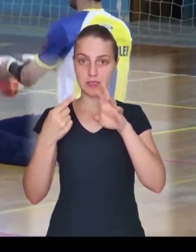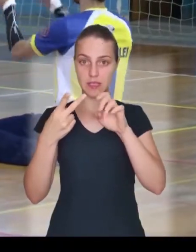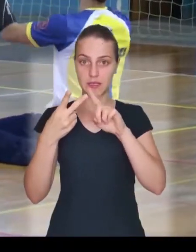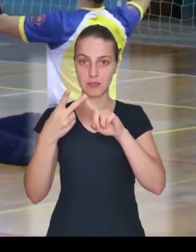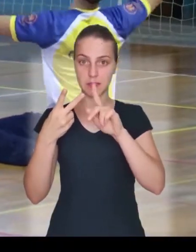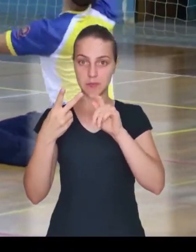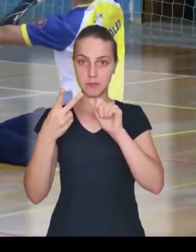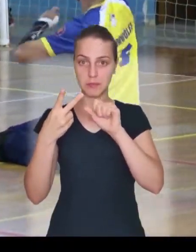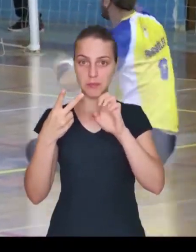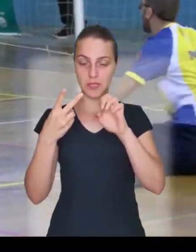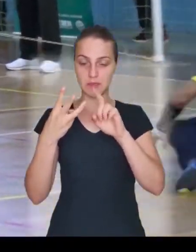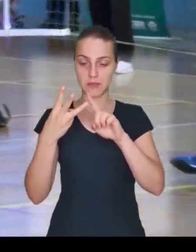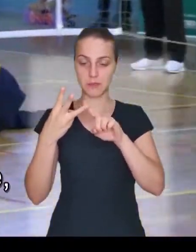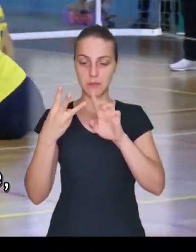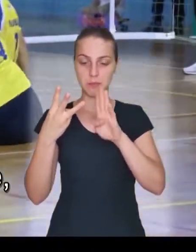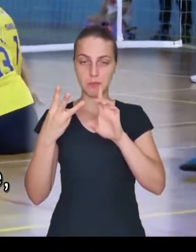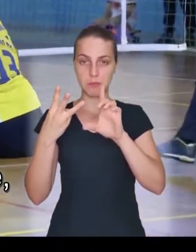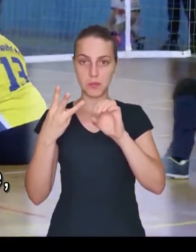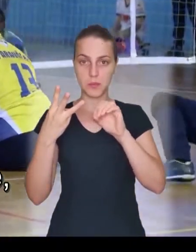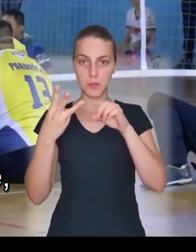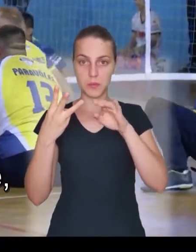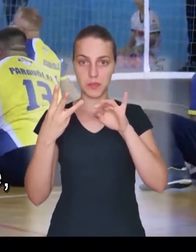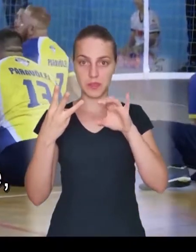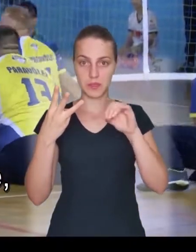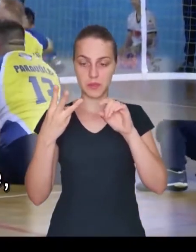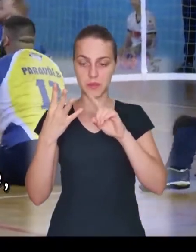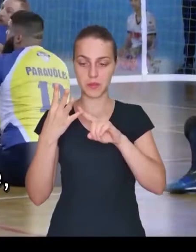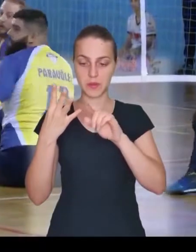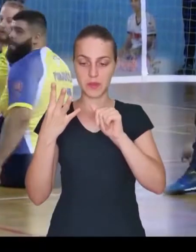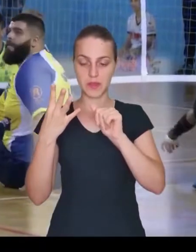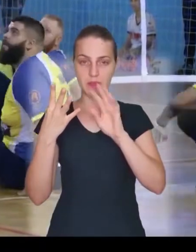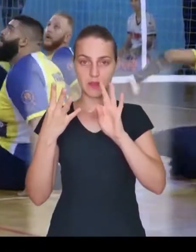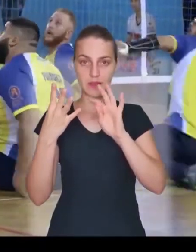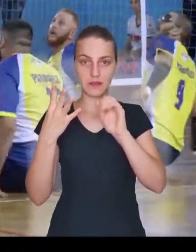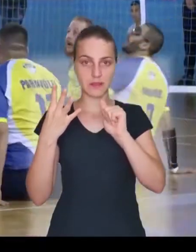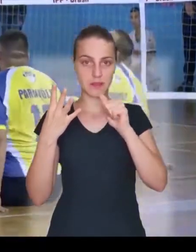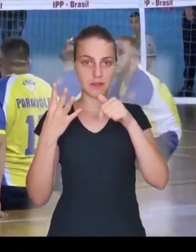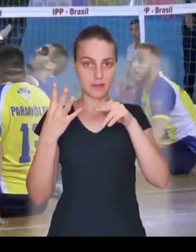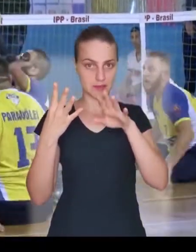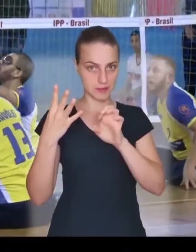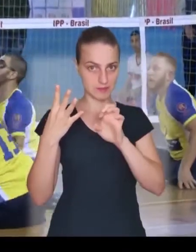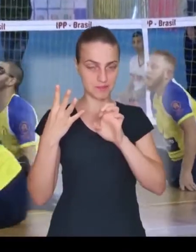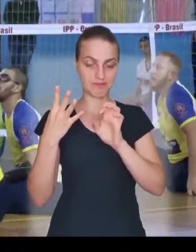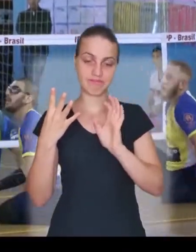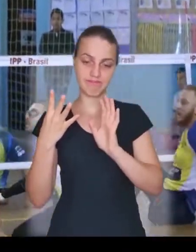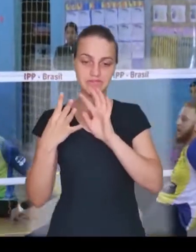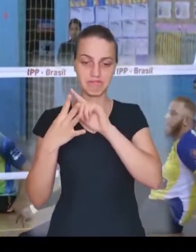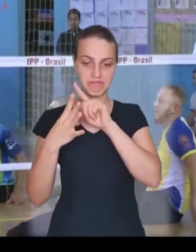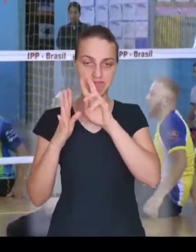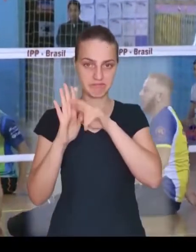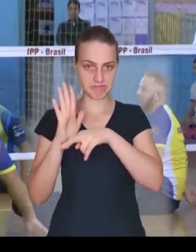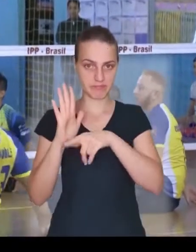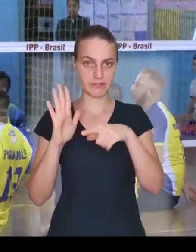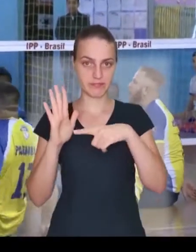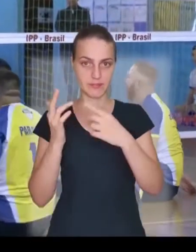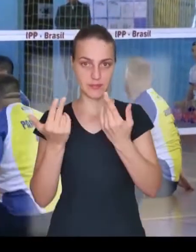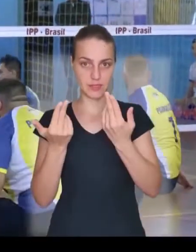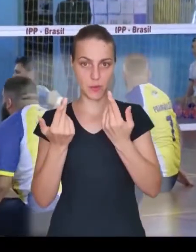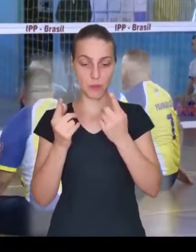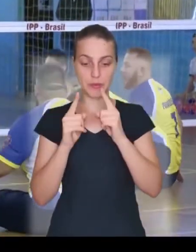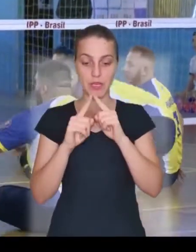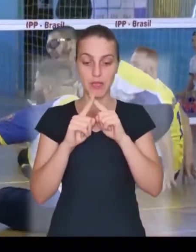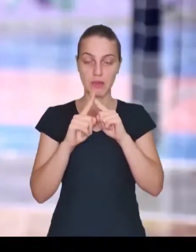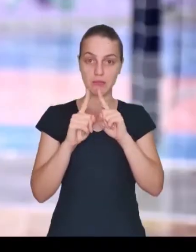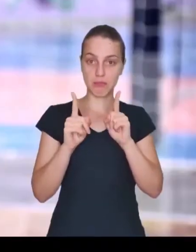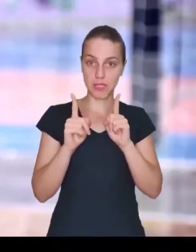o bloqueio e o ataque. A diferença é que nós temos o tempo todo estar em contato com o solo, não podemos perder esse contato, né? Senão